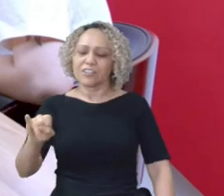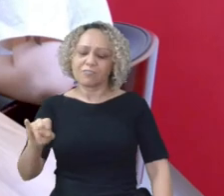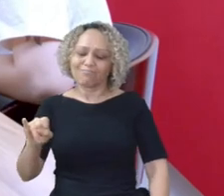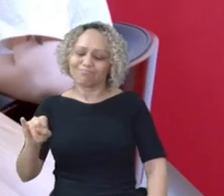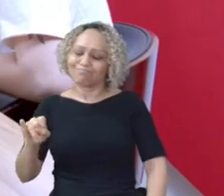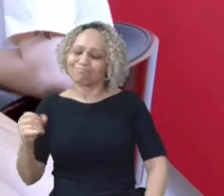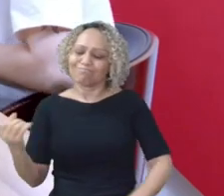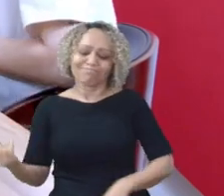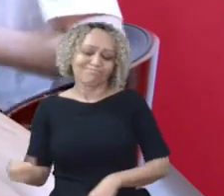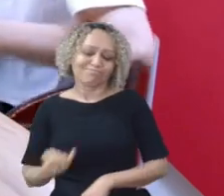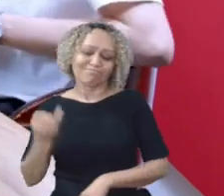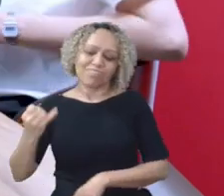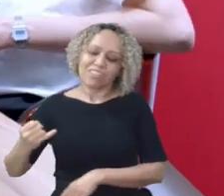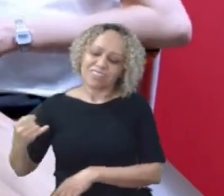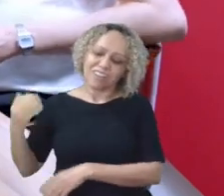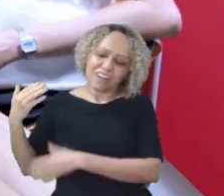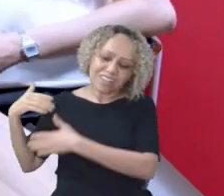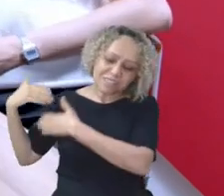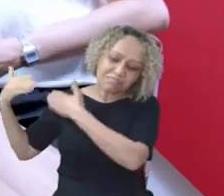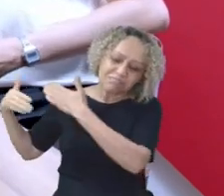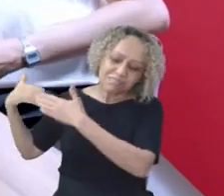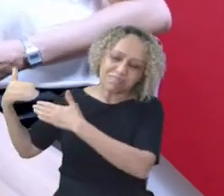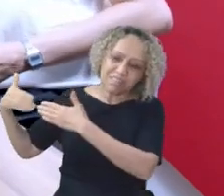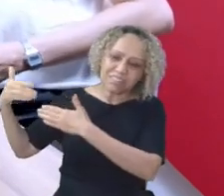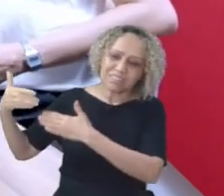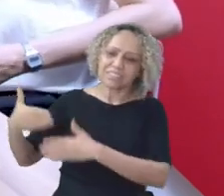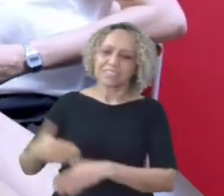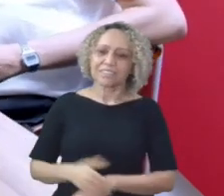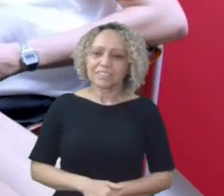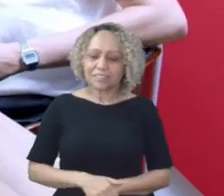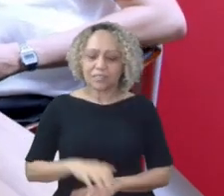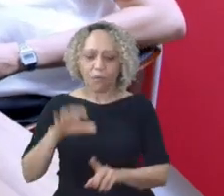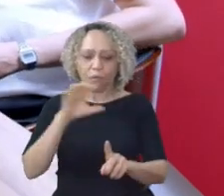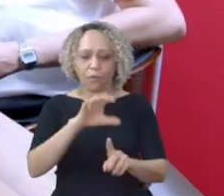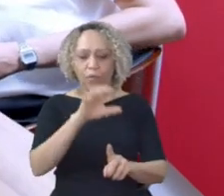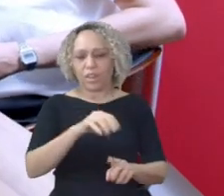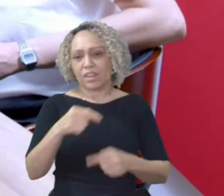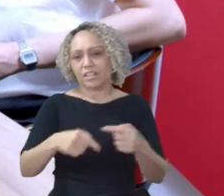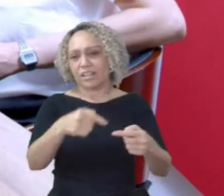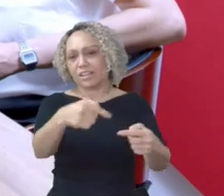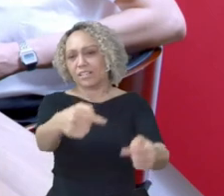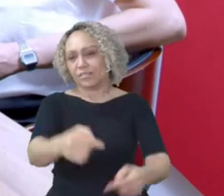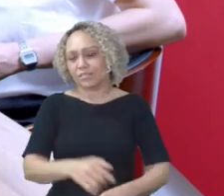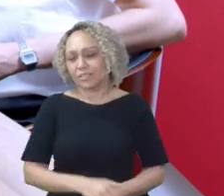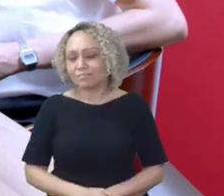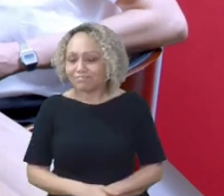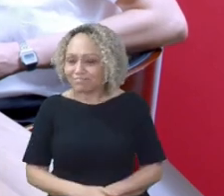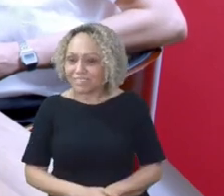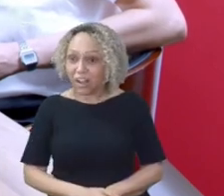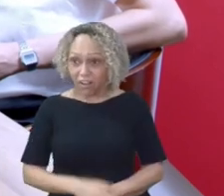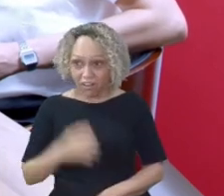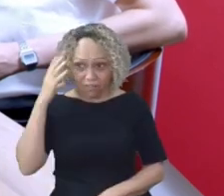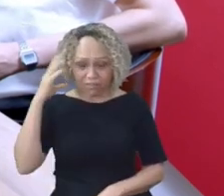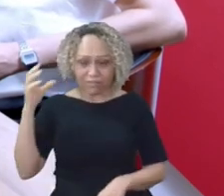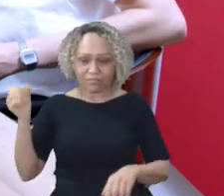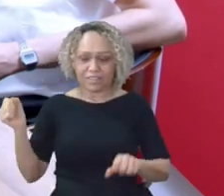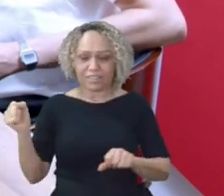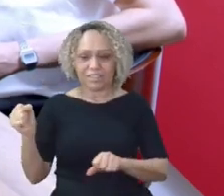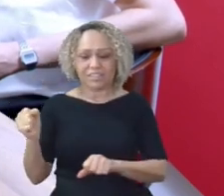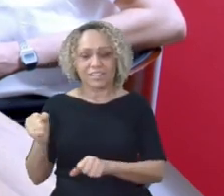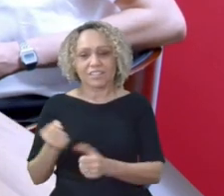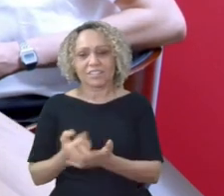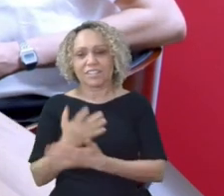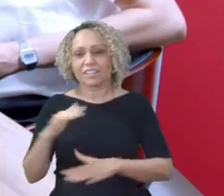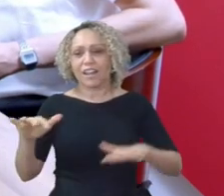viu? Valeu, muito, gente. muito obrigada. Obrigada. É isso, gente. Pode Tremer de hoje fica por aqui, mas não esqueçam, toda